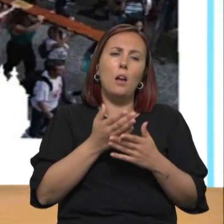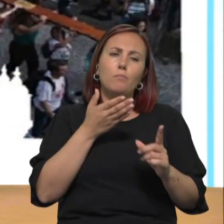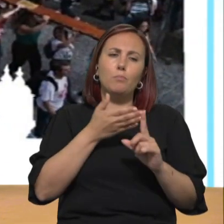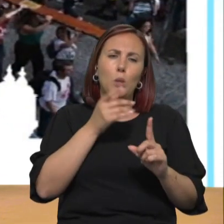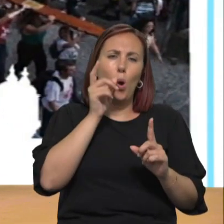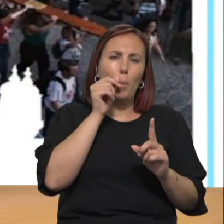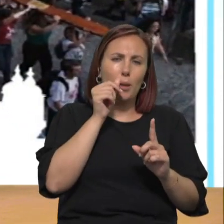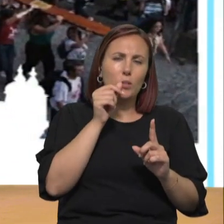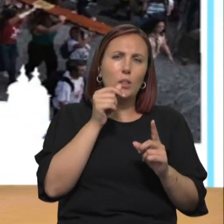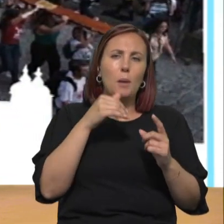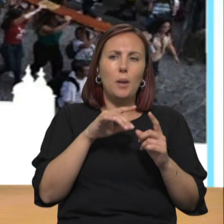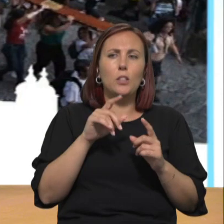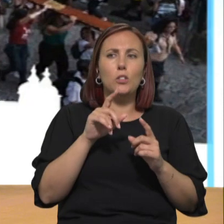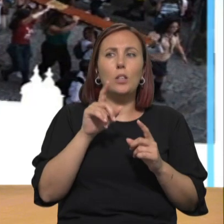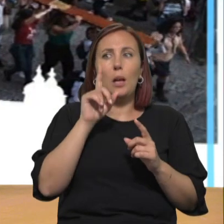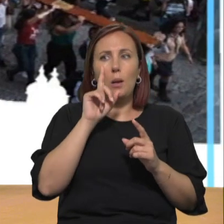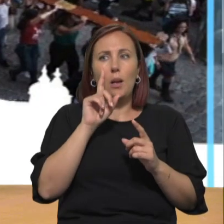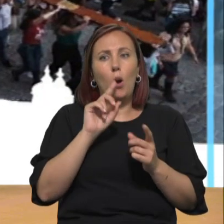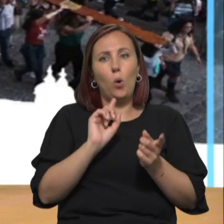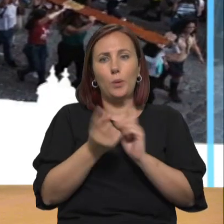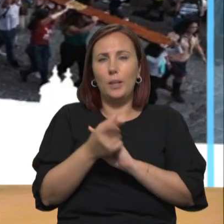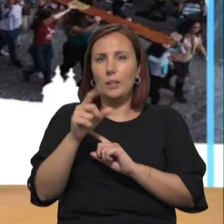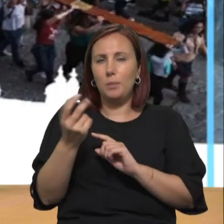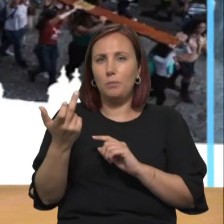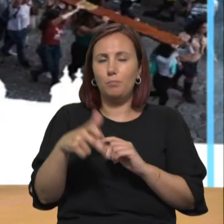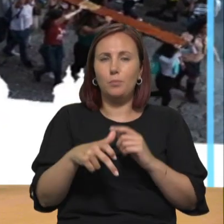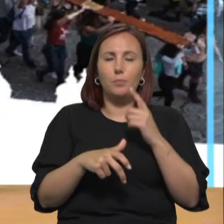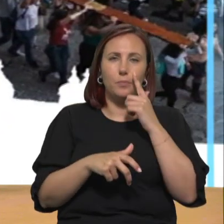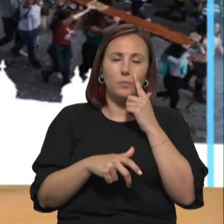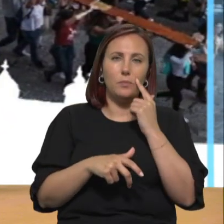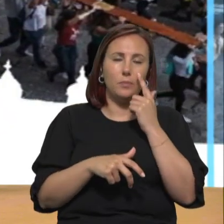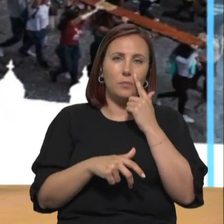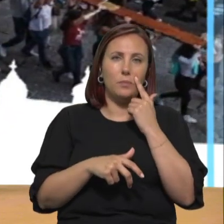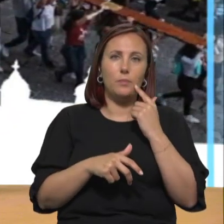embora ultimamente já aconteça muito ao contrário, que trabalhe